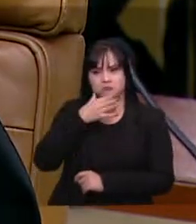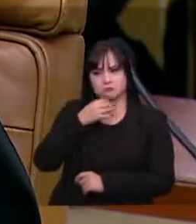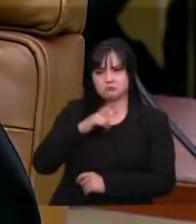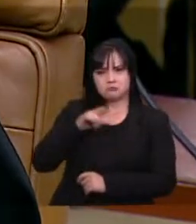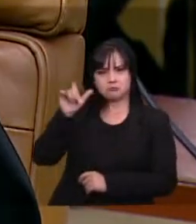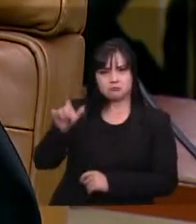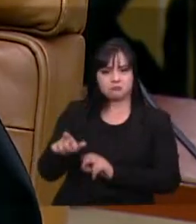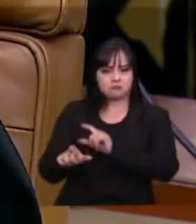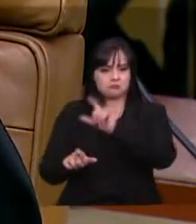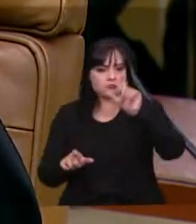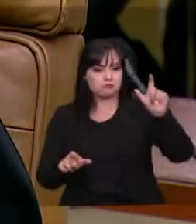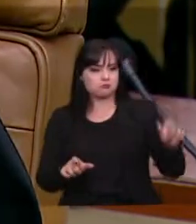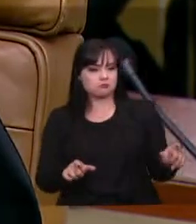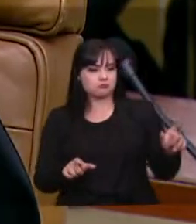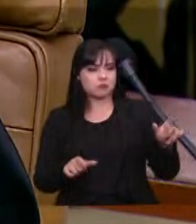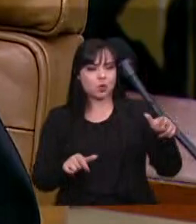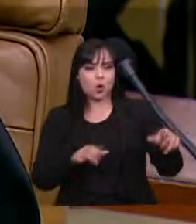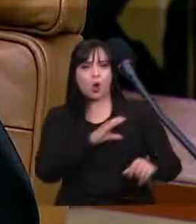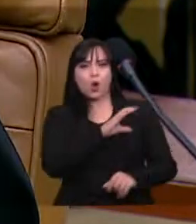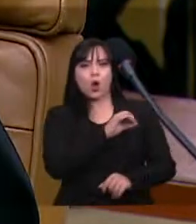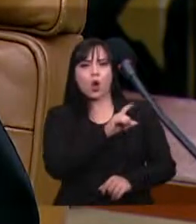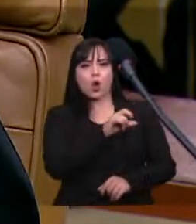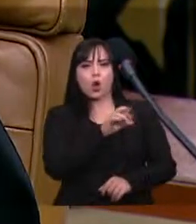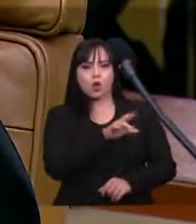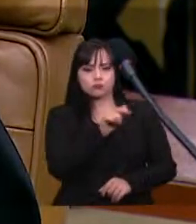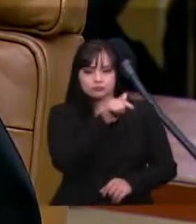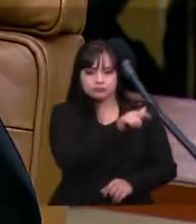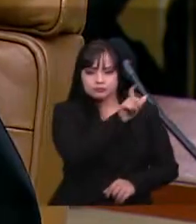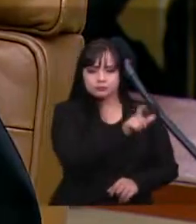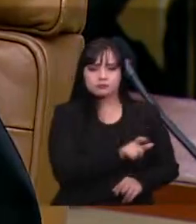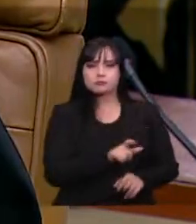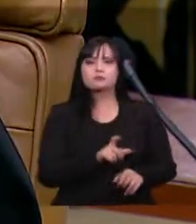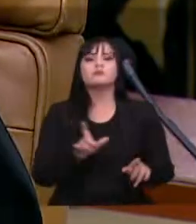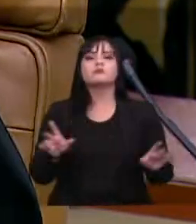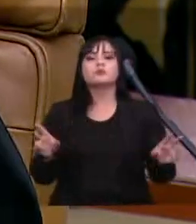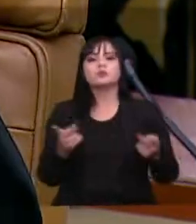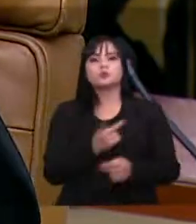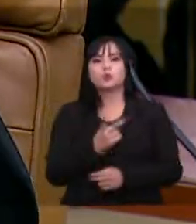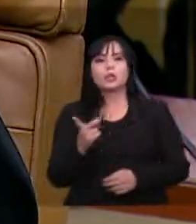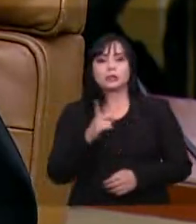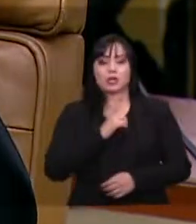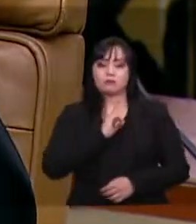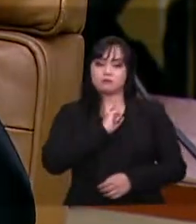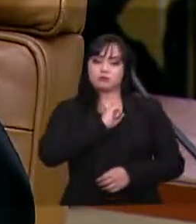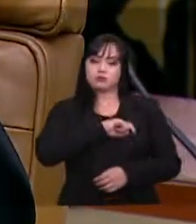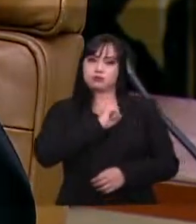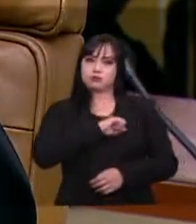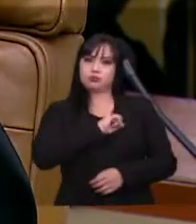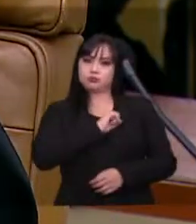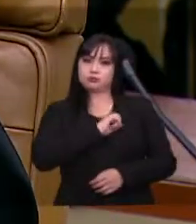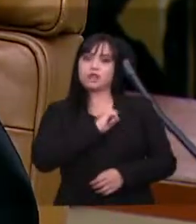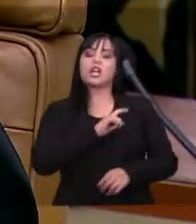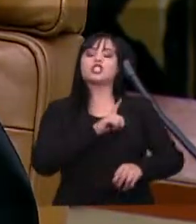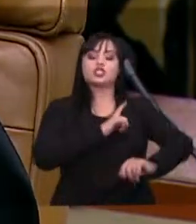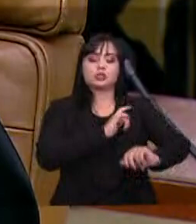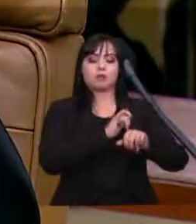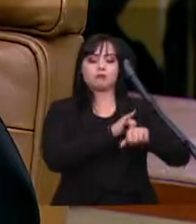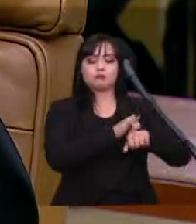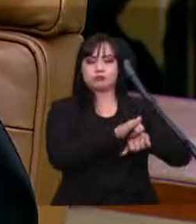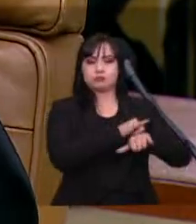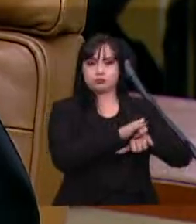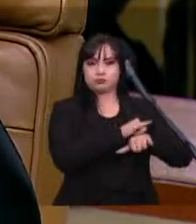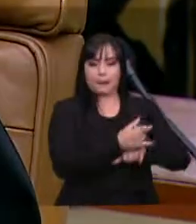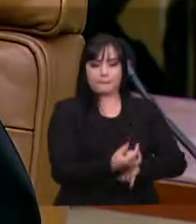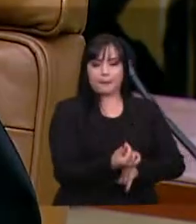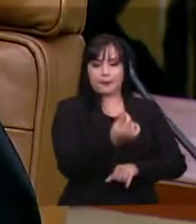propósitos de Fernando Afonso Collor de Mello sendo prescindível a caracterização do dolo do delito de lavagem de capitais